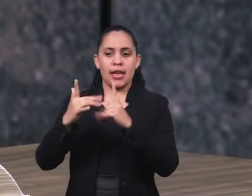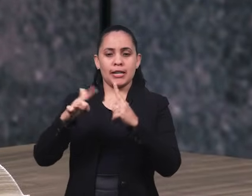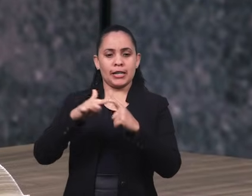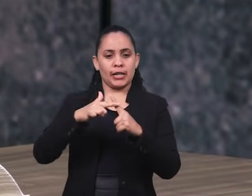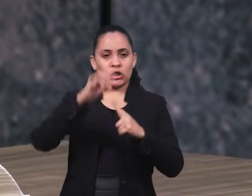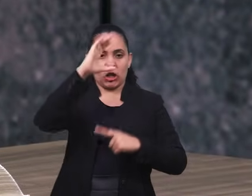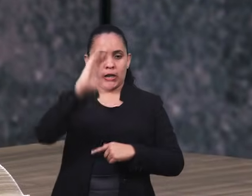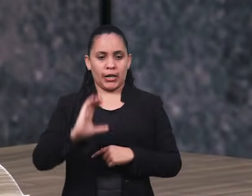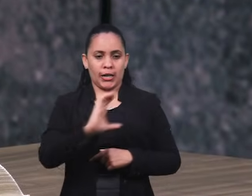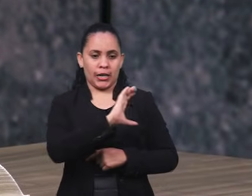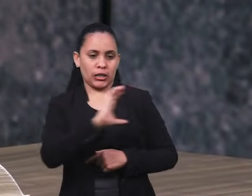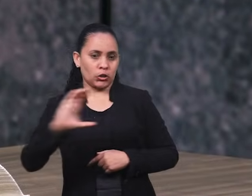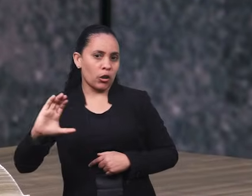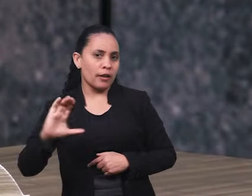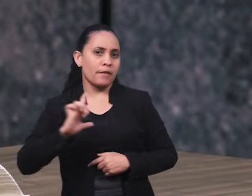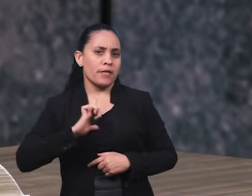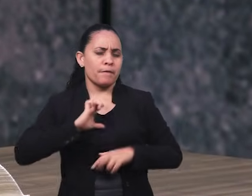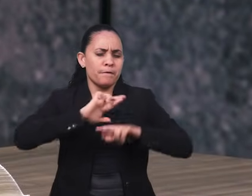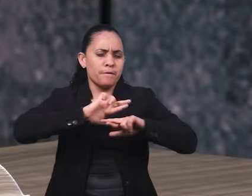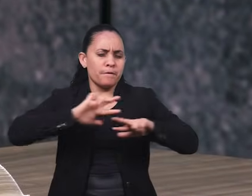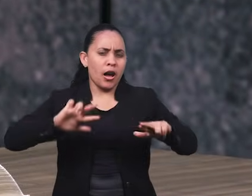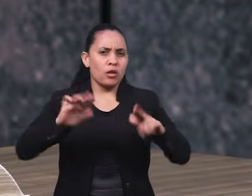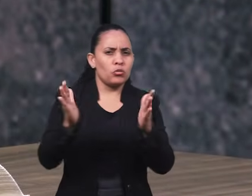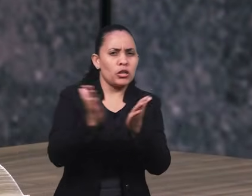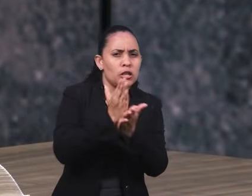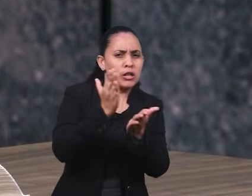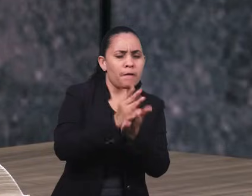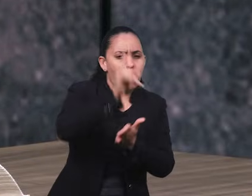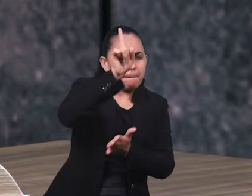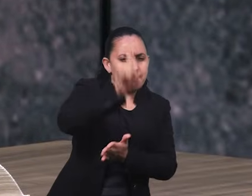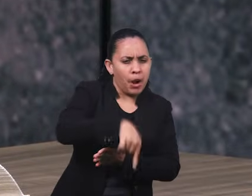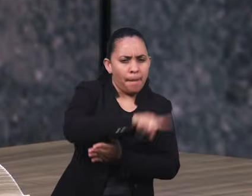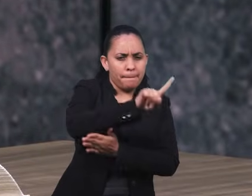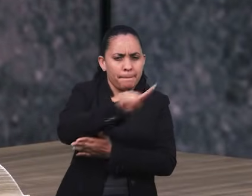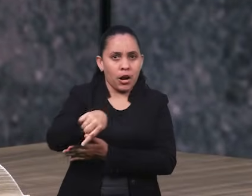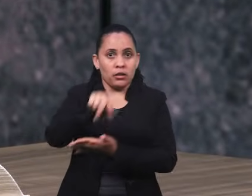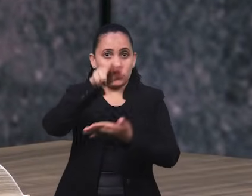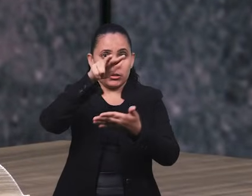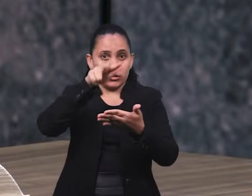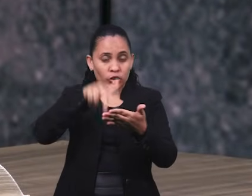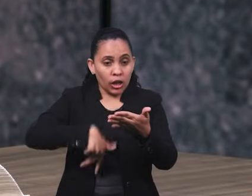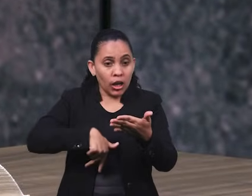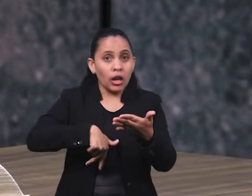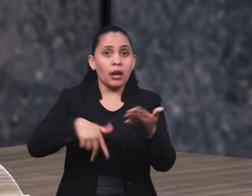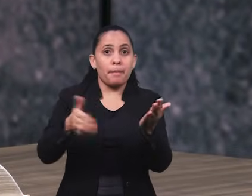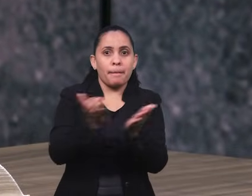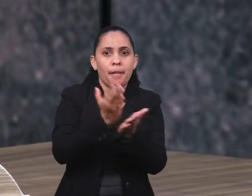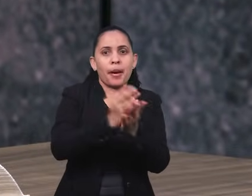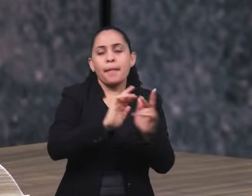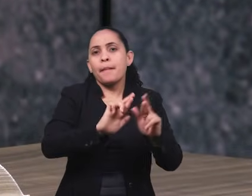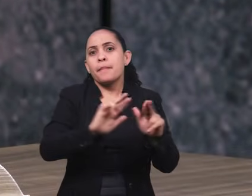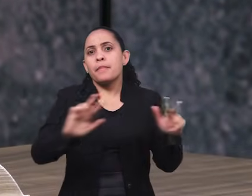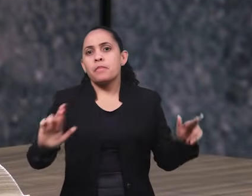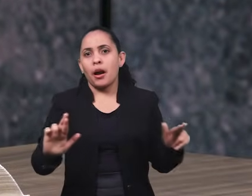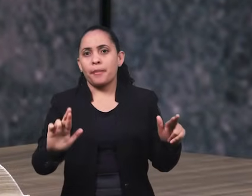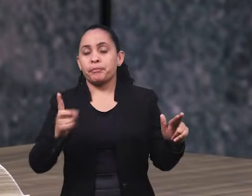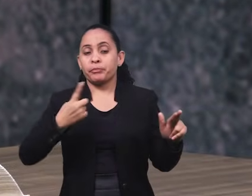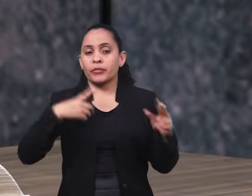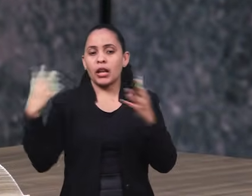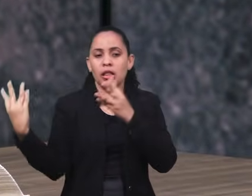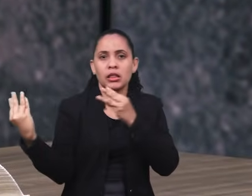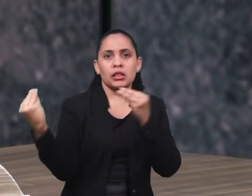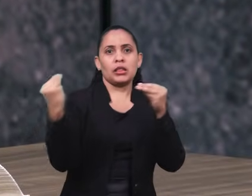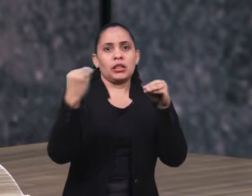Igreja Católica vai criar uma lista de livros que ela proibiu aos católicos lerem, o Index Librorum Prohibitorum, e